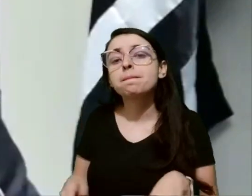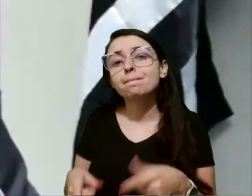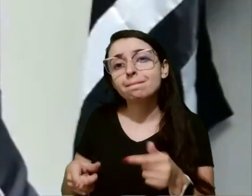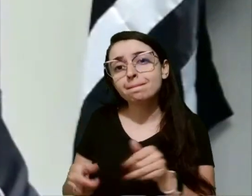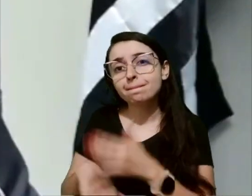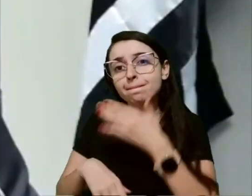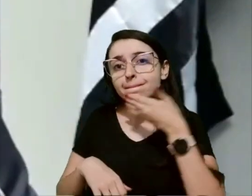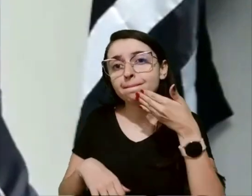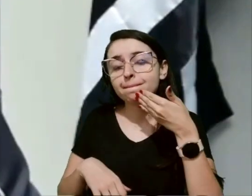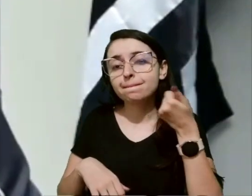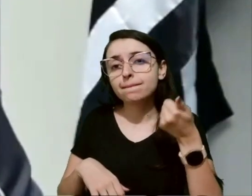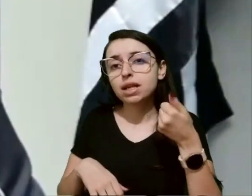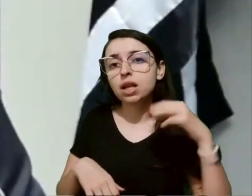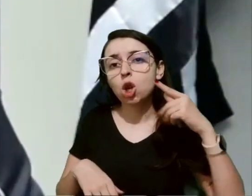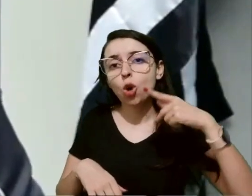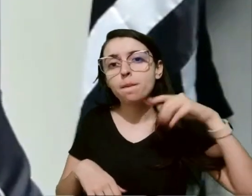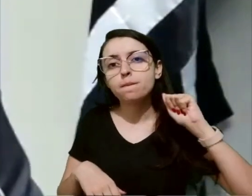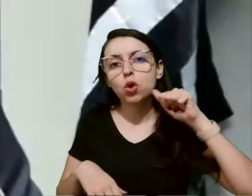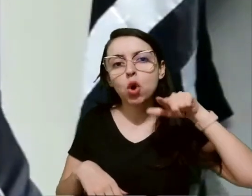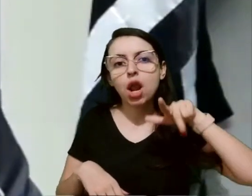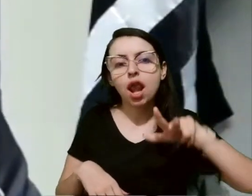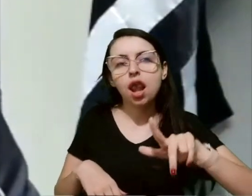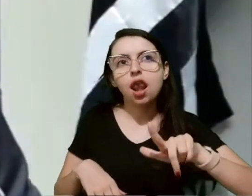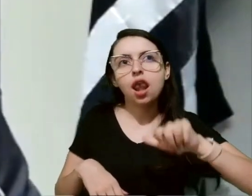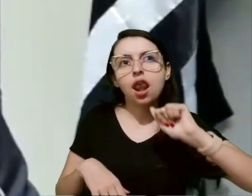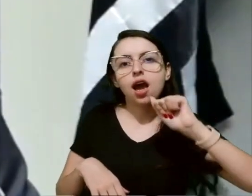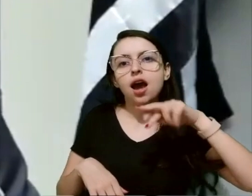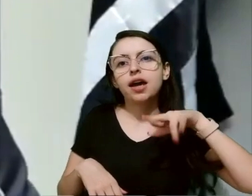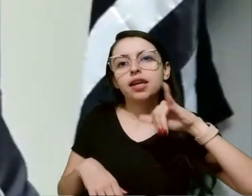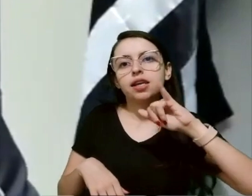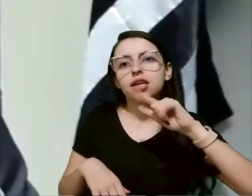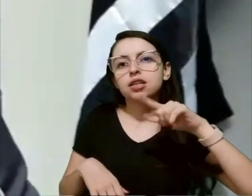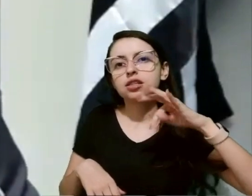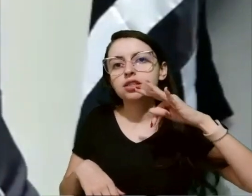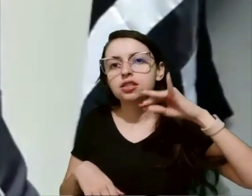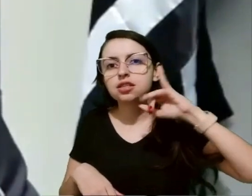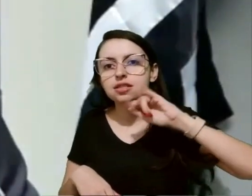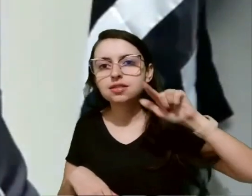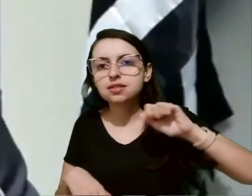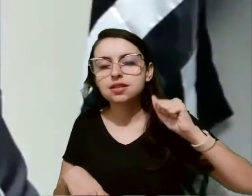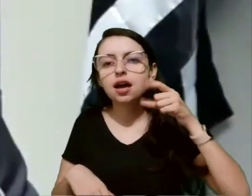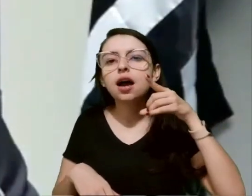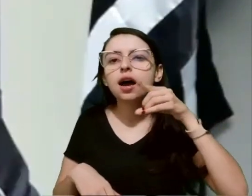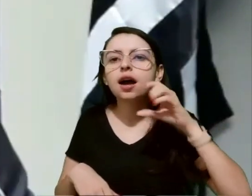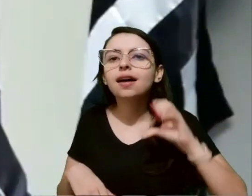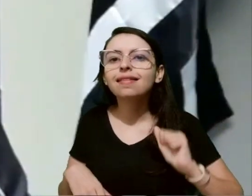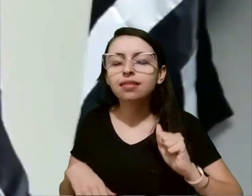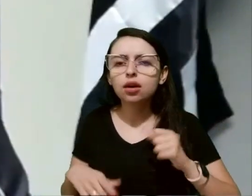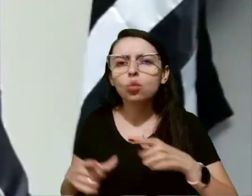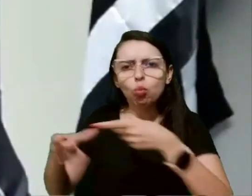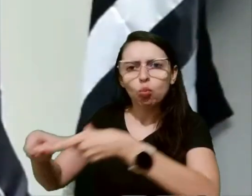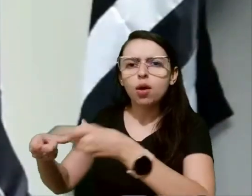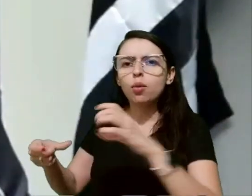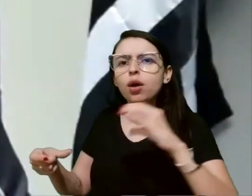do Tribunal de Justiça. Aí eu pergunto pra vocês, qual foi a Câmara? A Câmara foi a